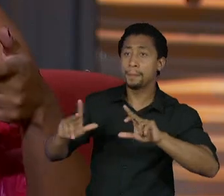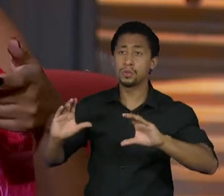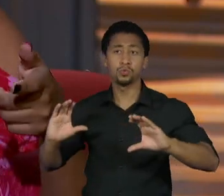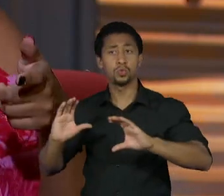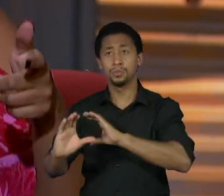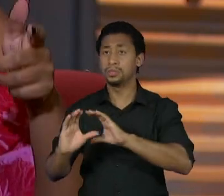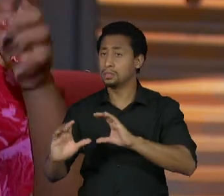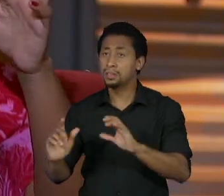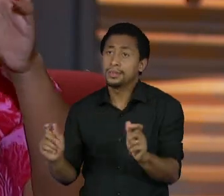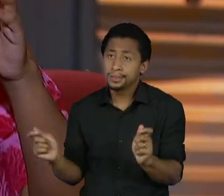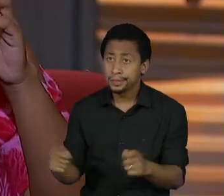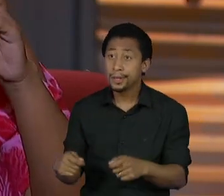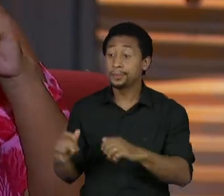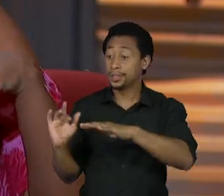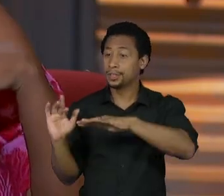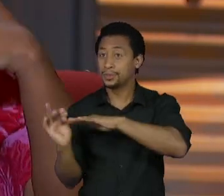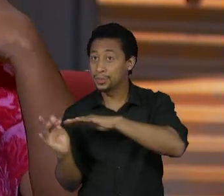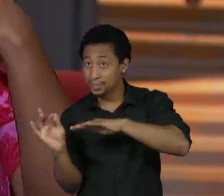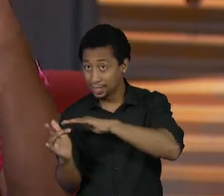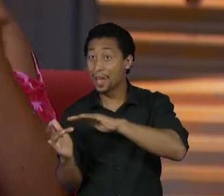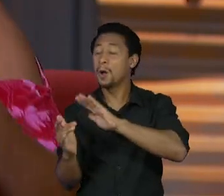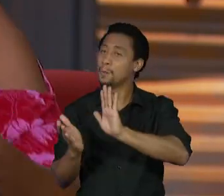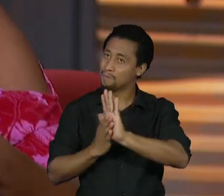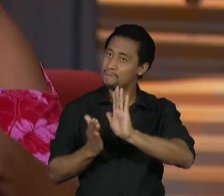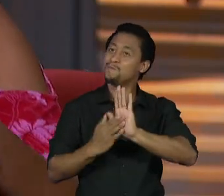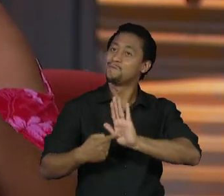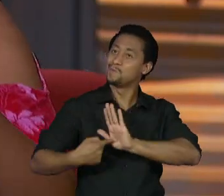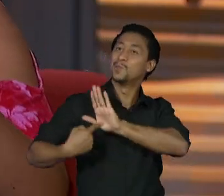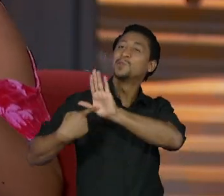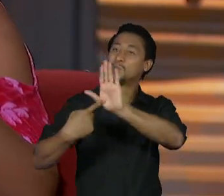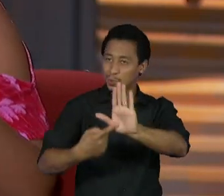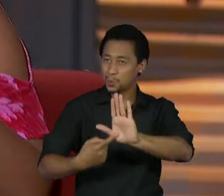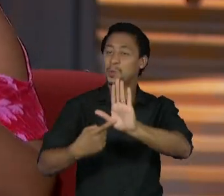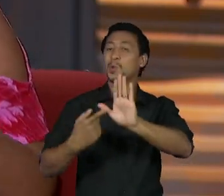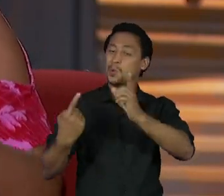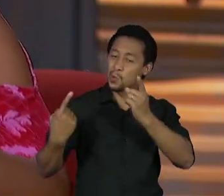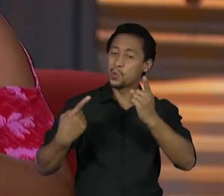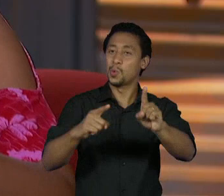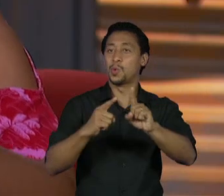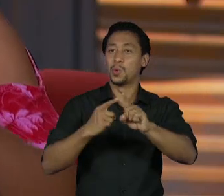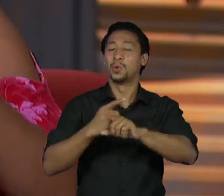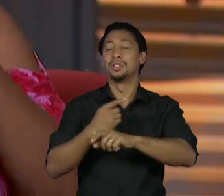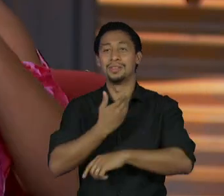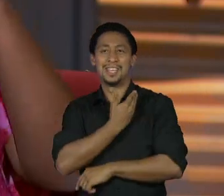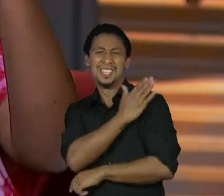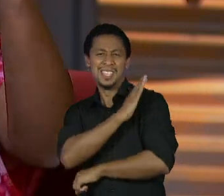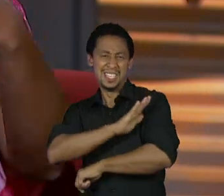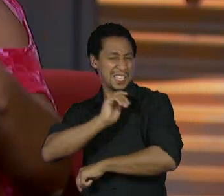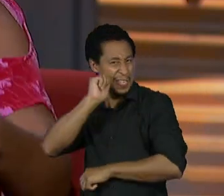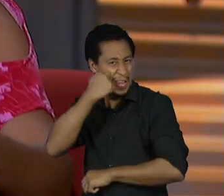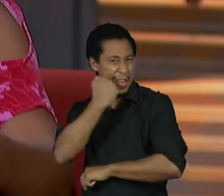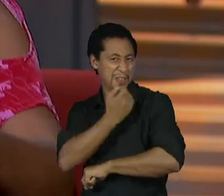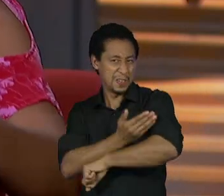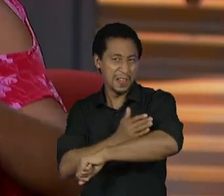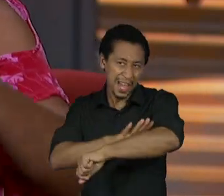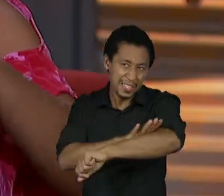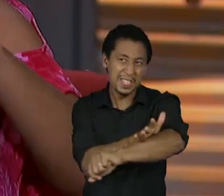redes sociais, que fez com que pautas como o combate ao racismo, né, o feminismo, o